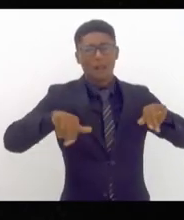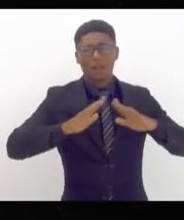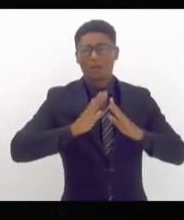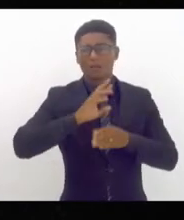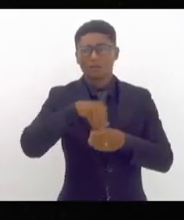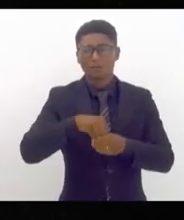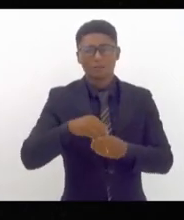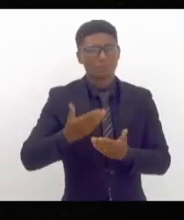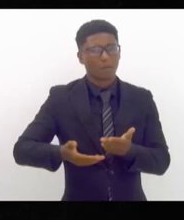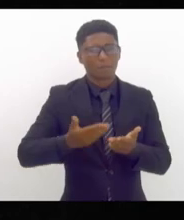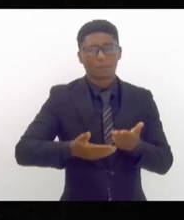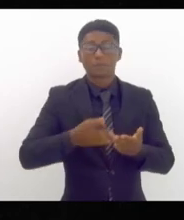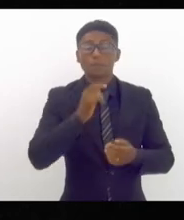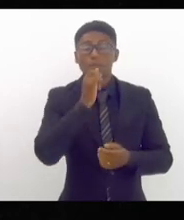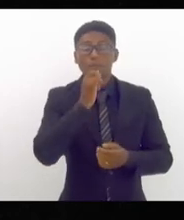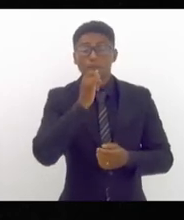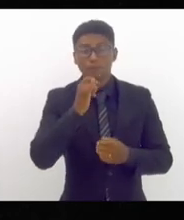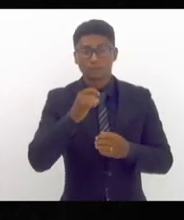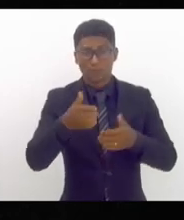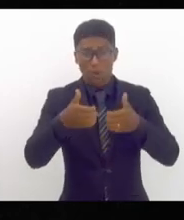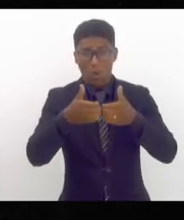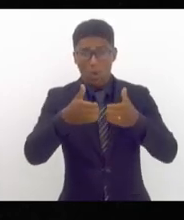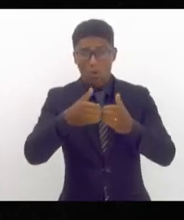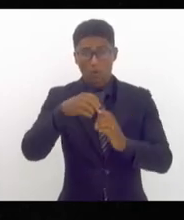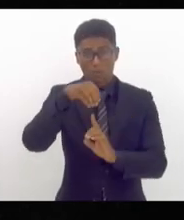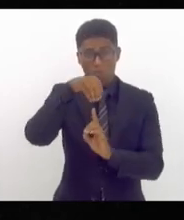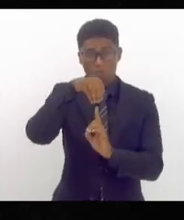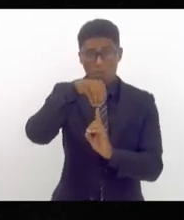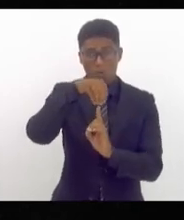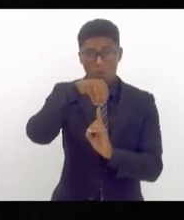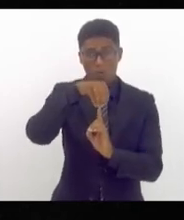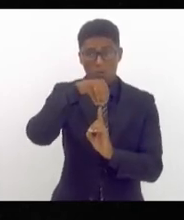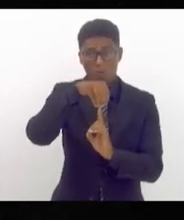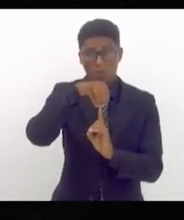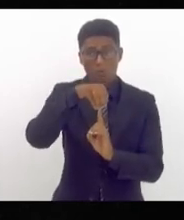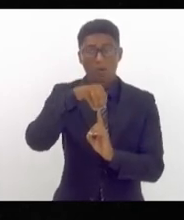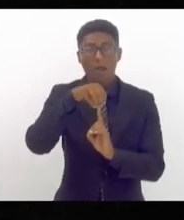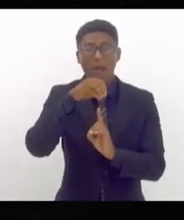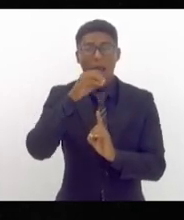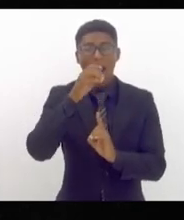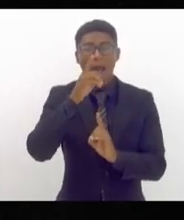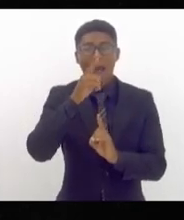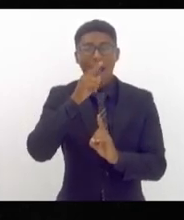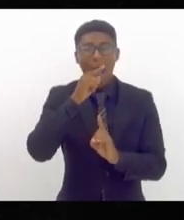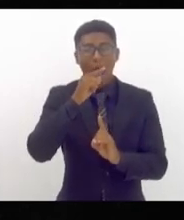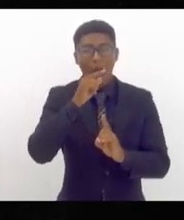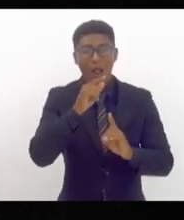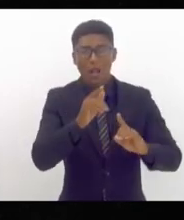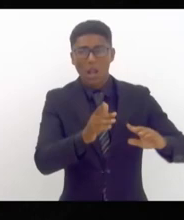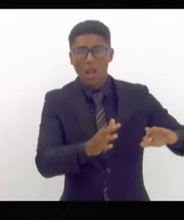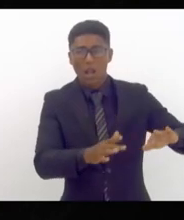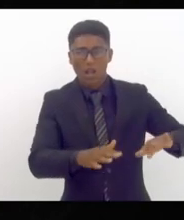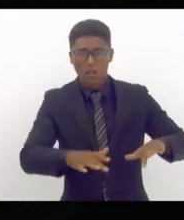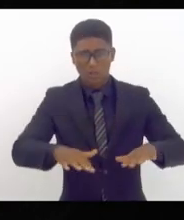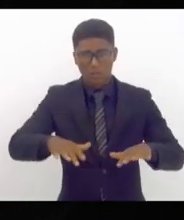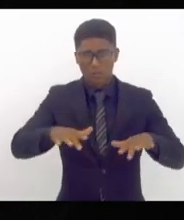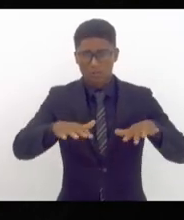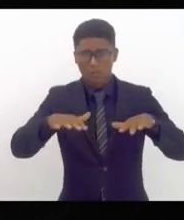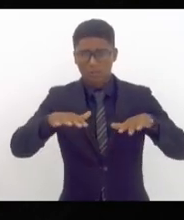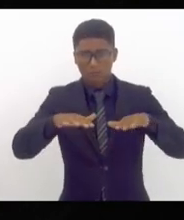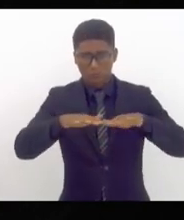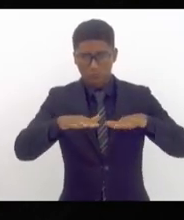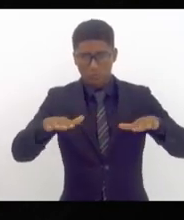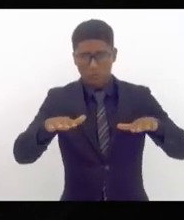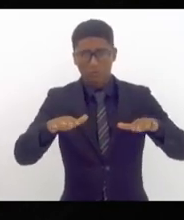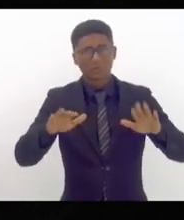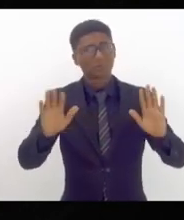Os pontos de ônibus não estavam tomados pela água, ficaram tomados pelos